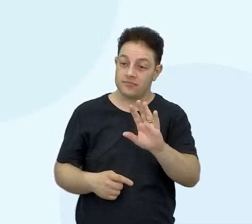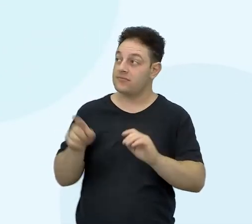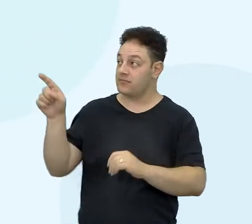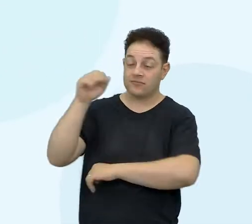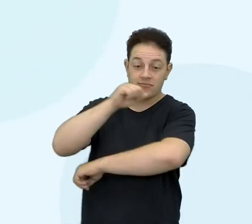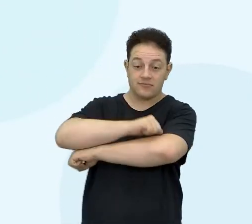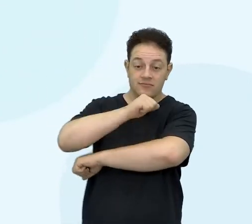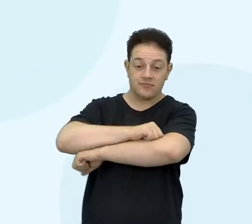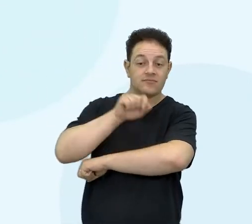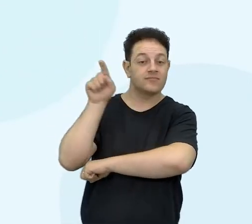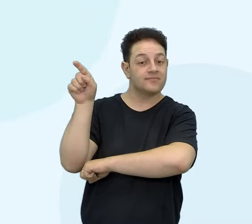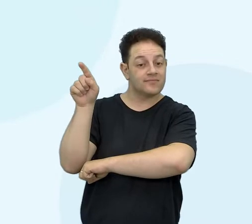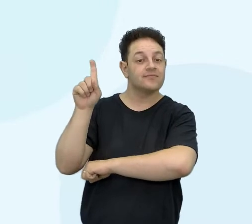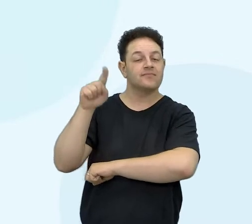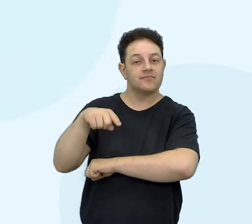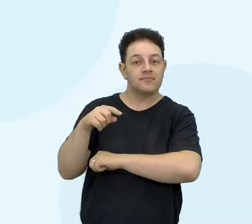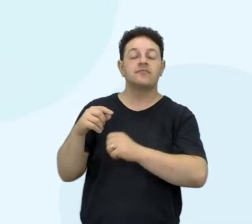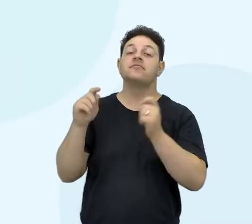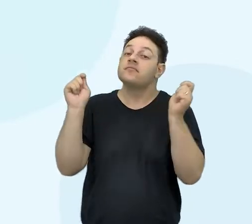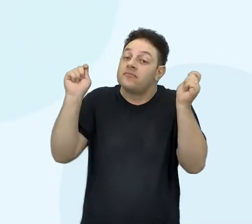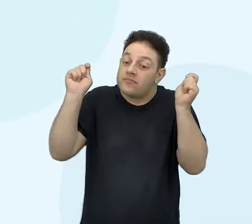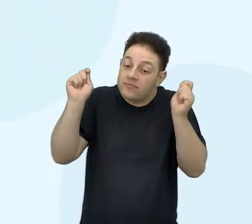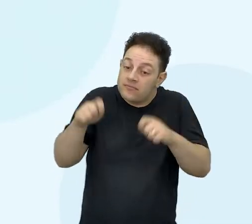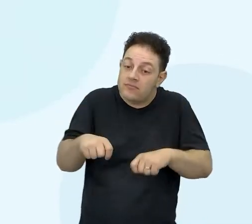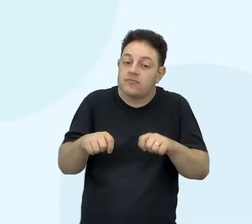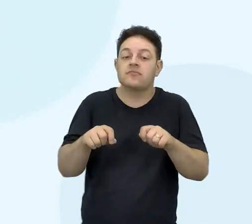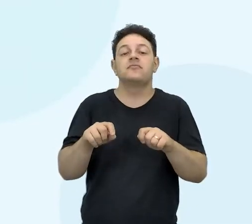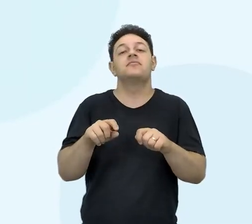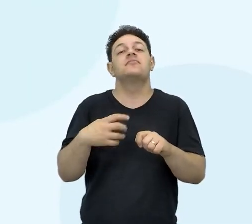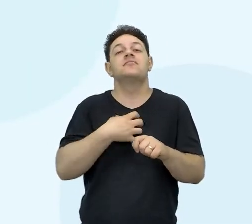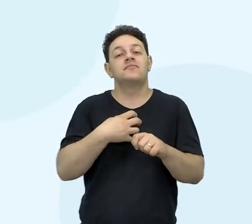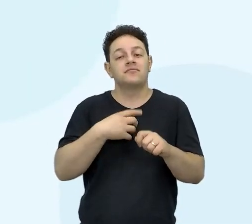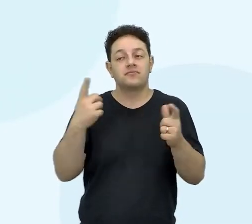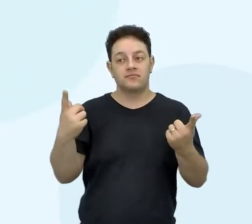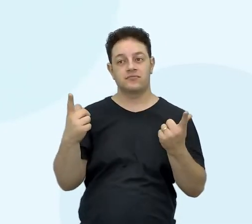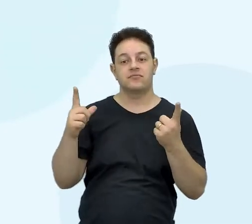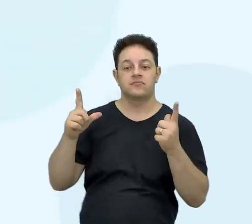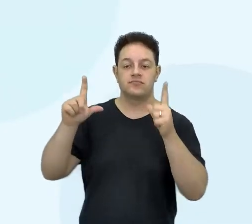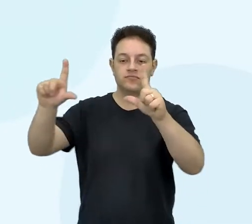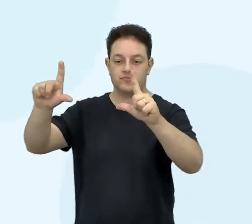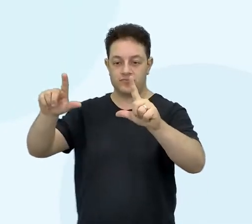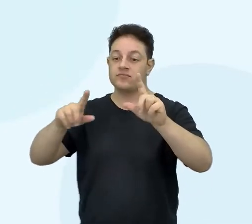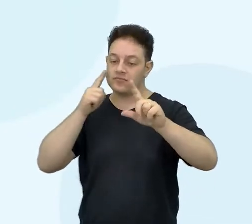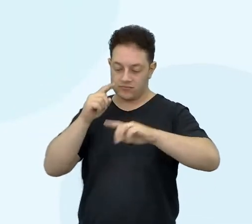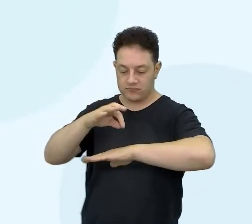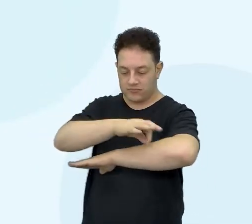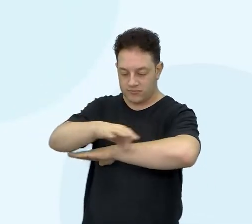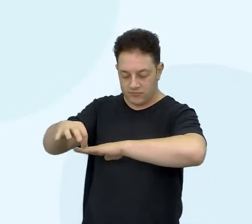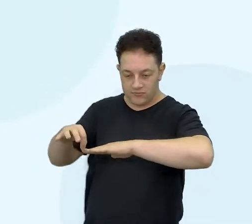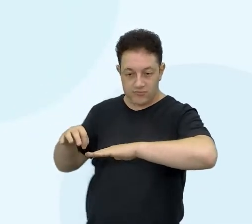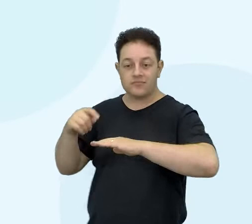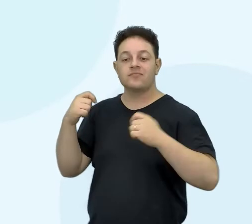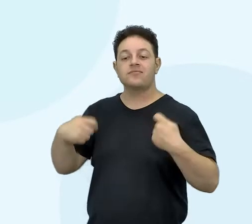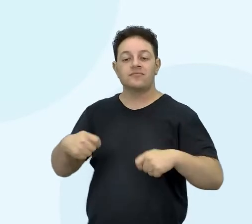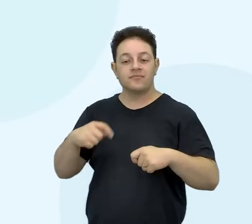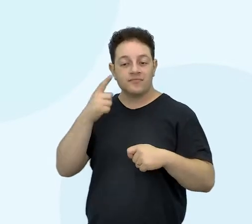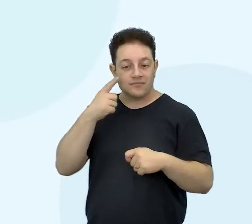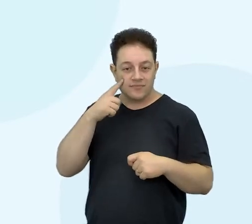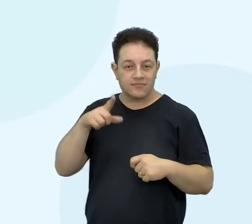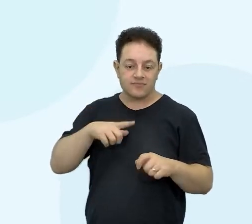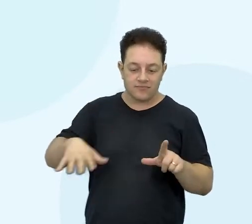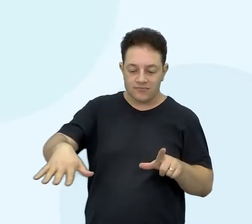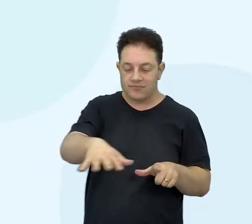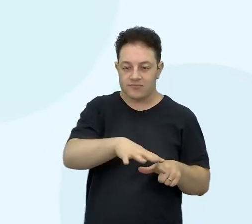uma condição de ser colocada de acordo com a nossa planta, localizada no nosso